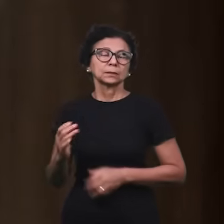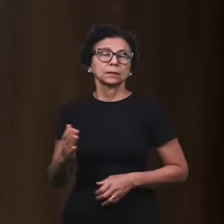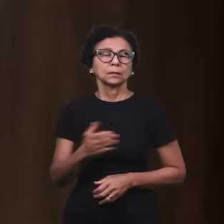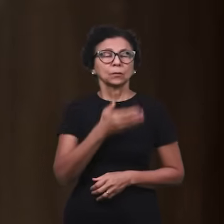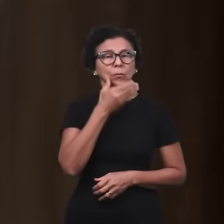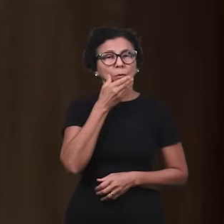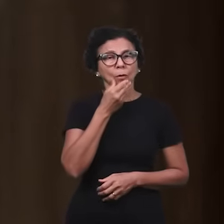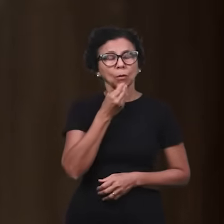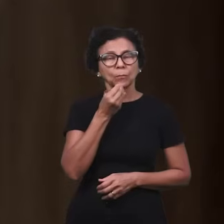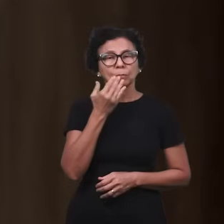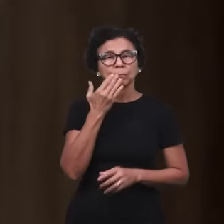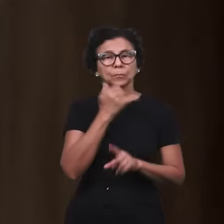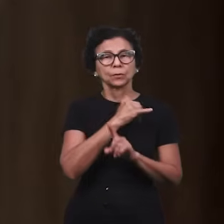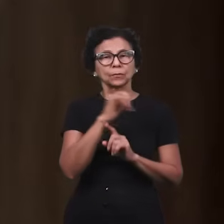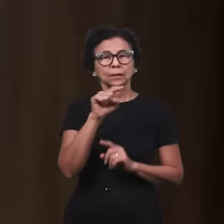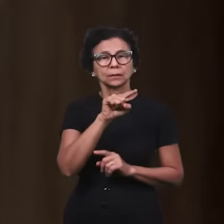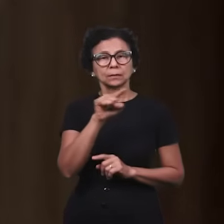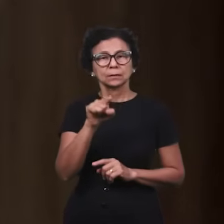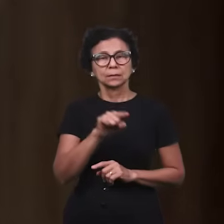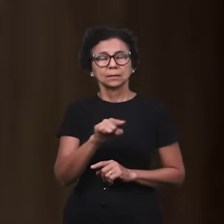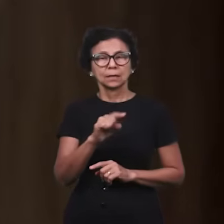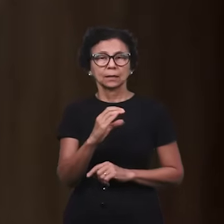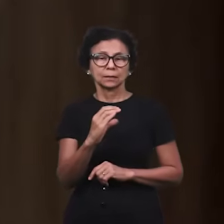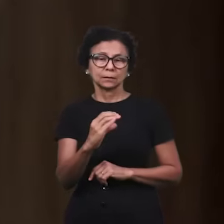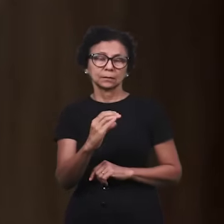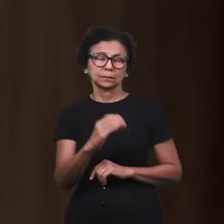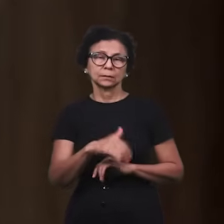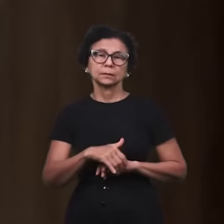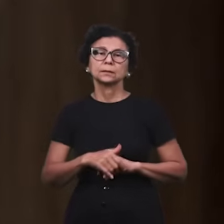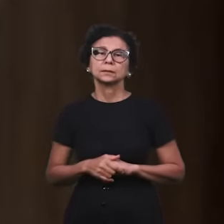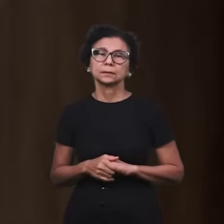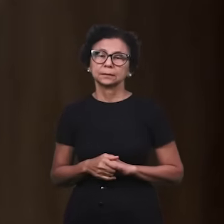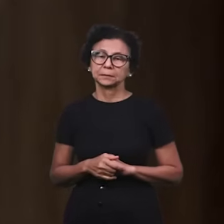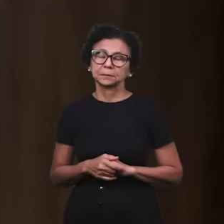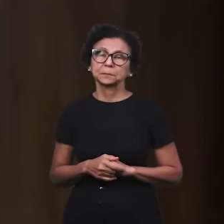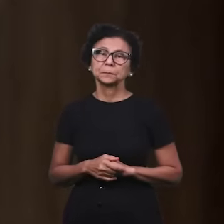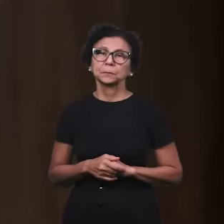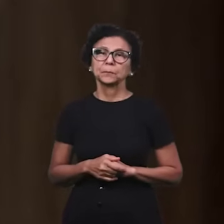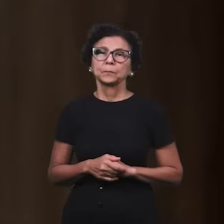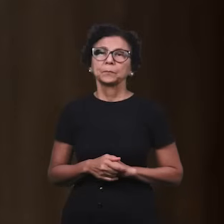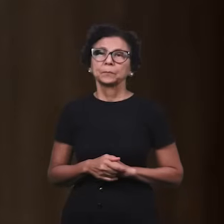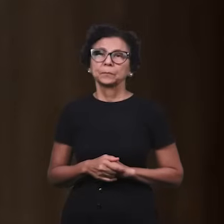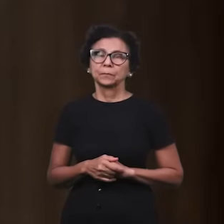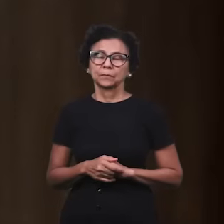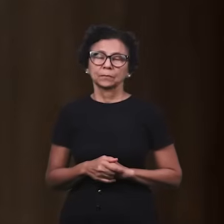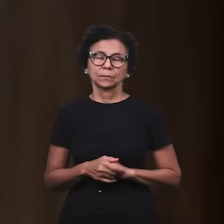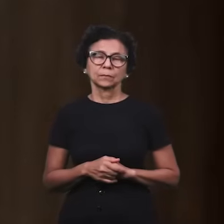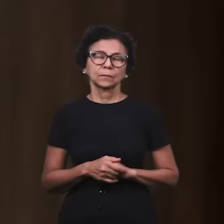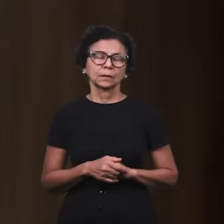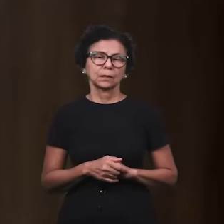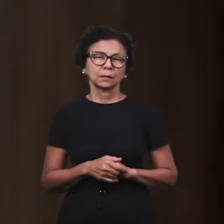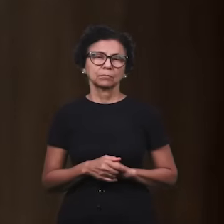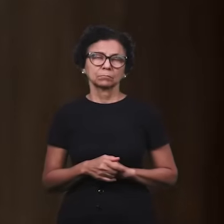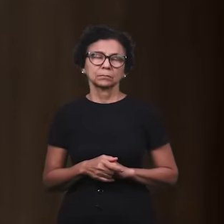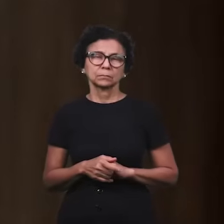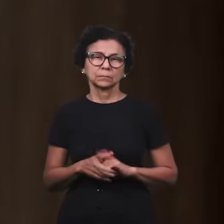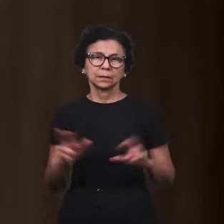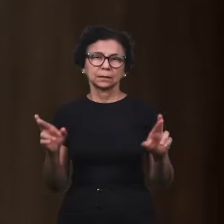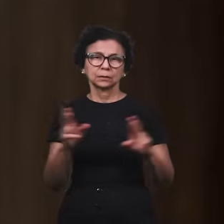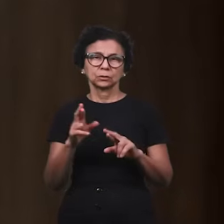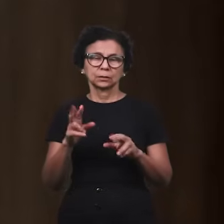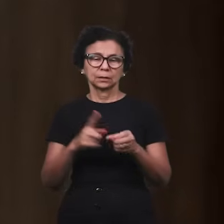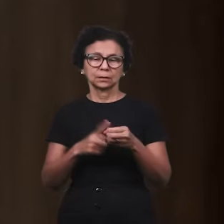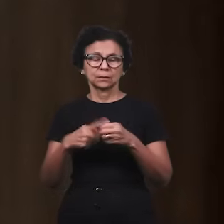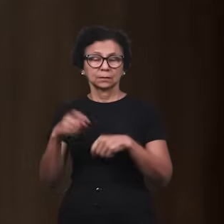profeta Zacarias, depois até podemos colocar aqui, onde o Senhor fala assim, e eu serei, aí está falando de Jerusalém,